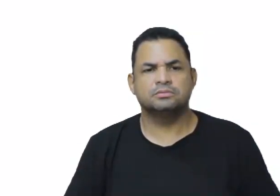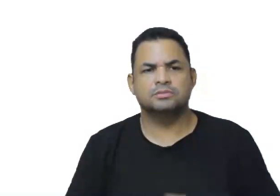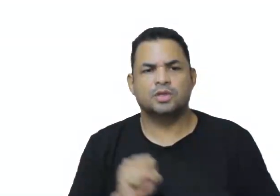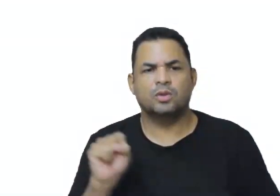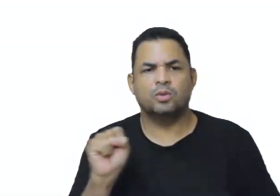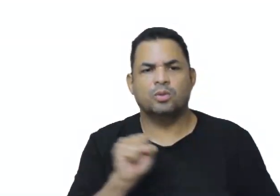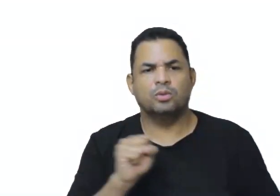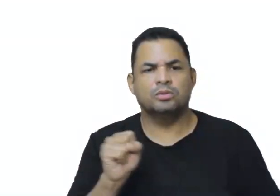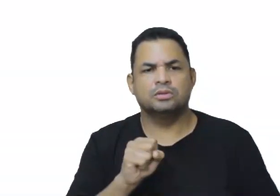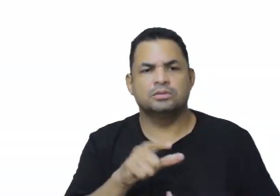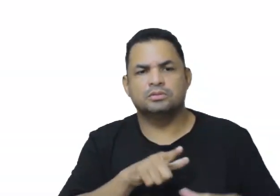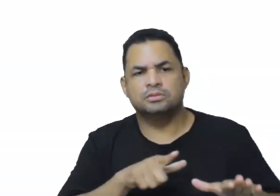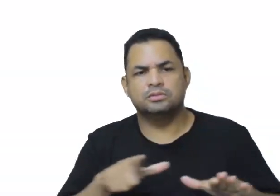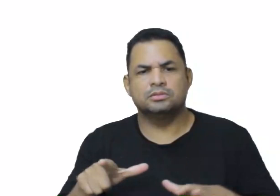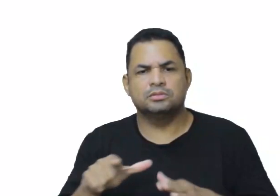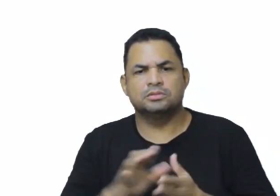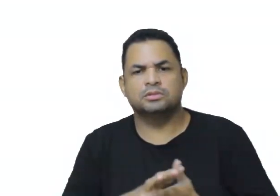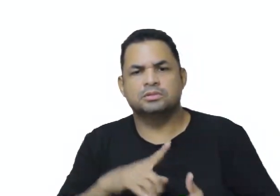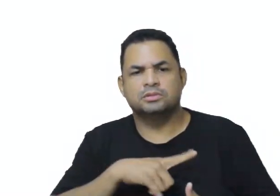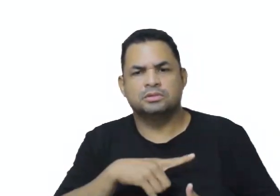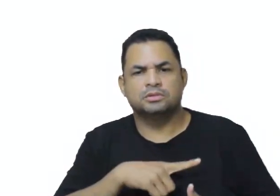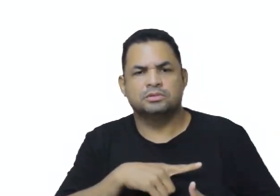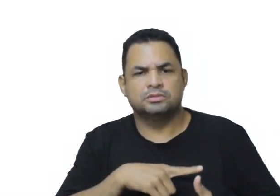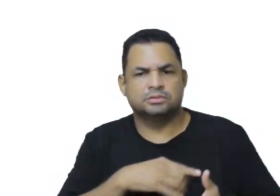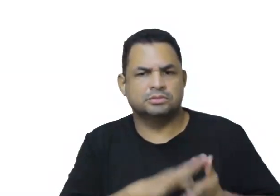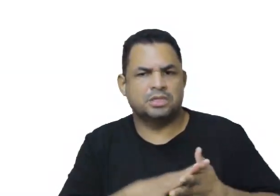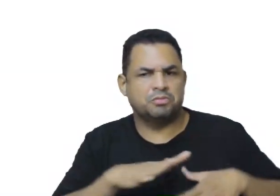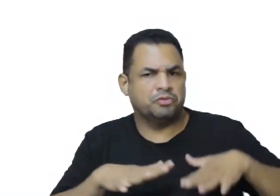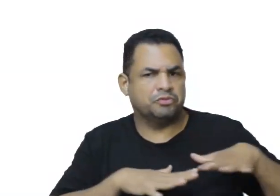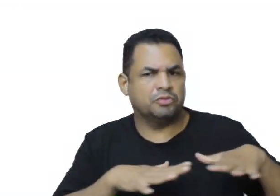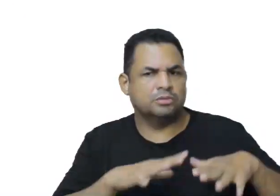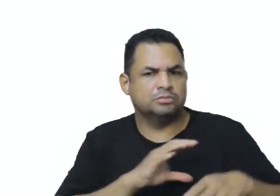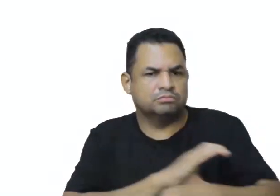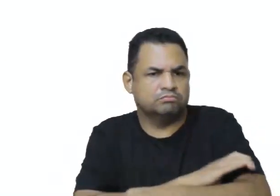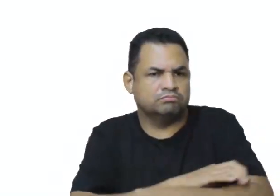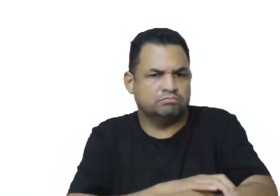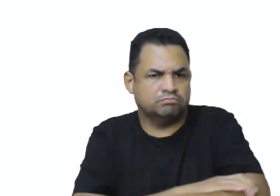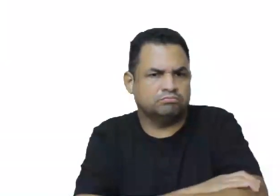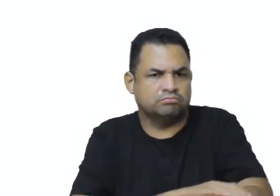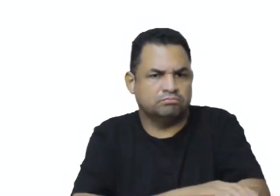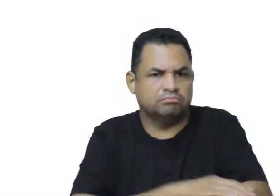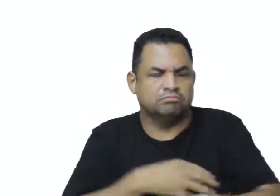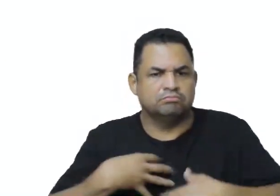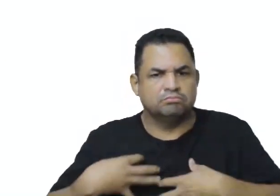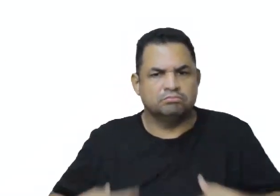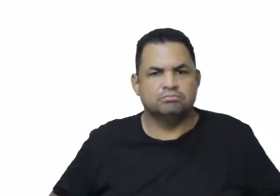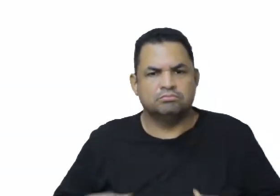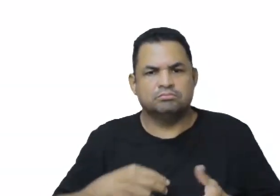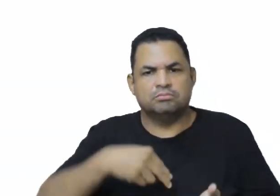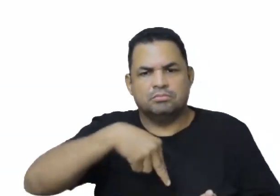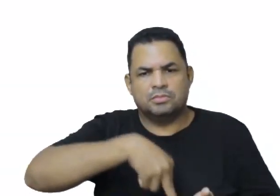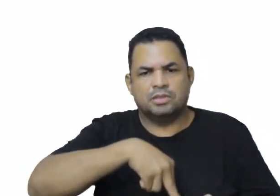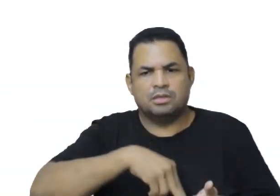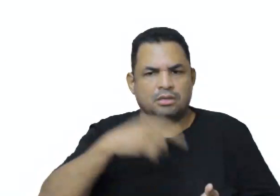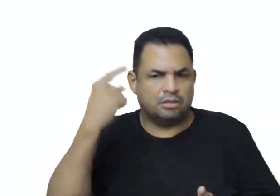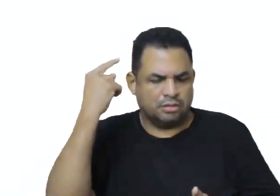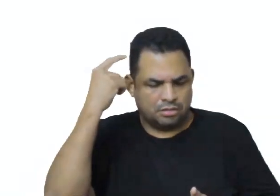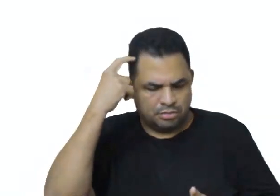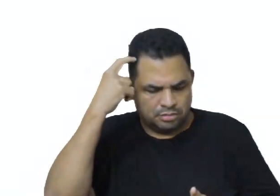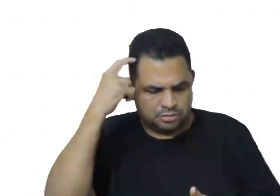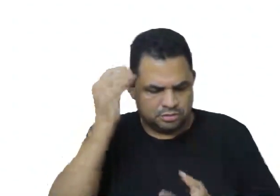8ª semana, né, o feto já possui algum movimento e os músculos do tronco, membros e cabeça estão